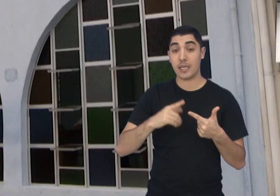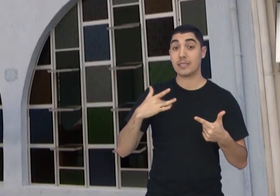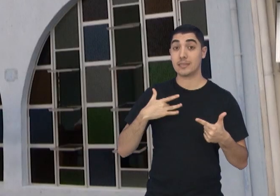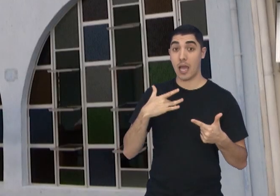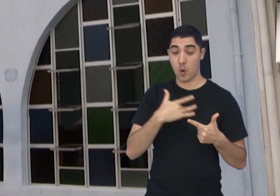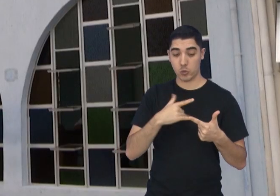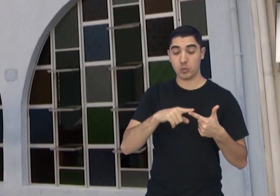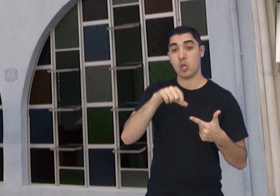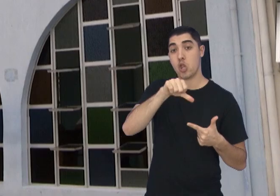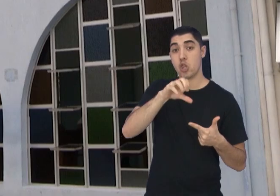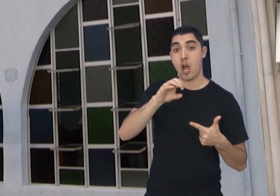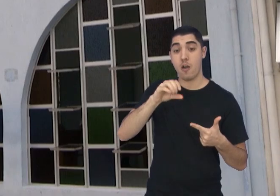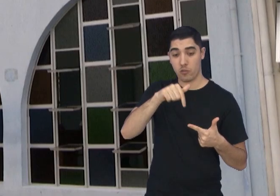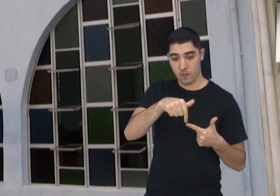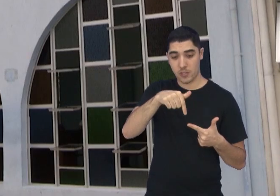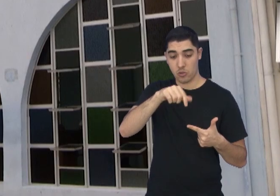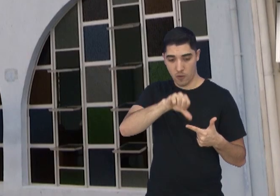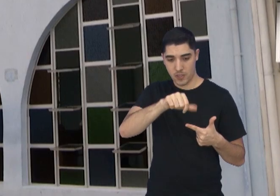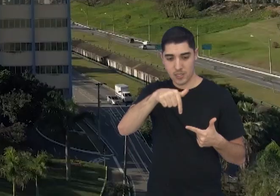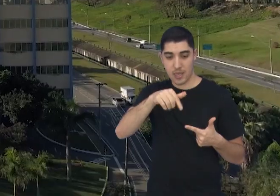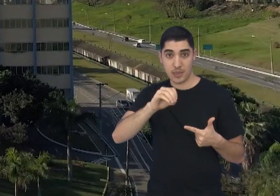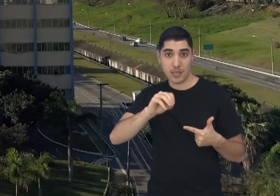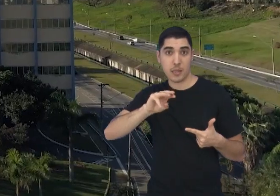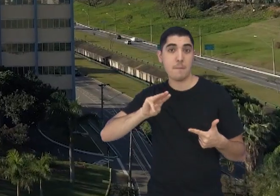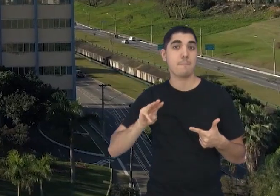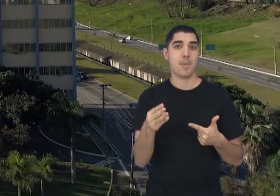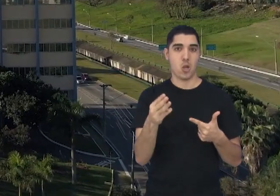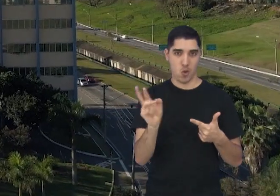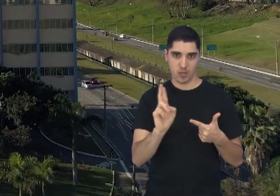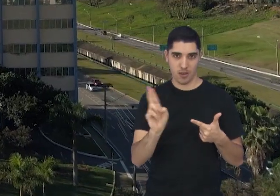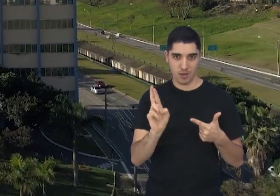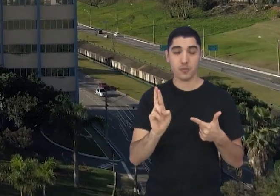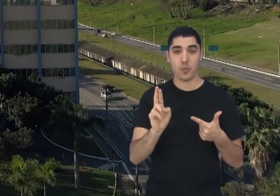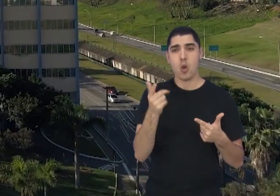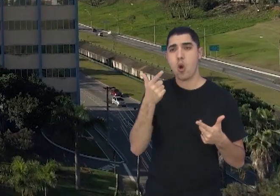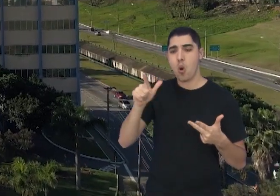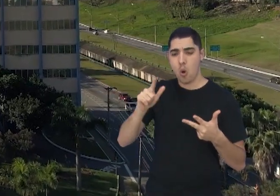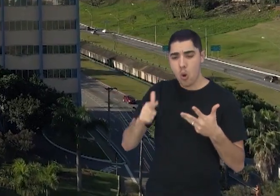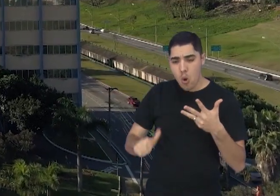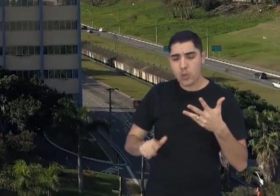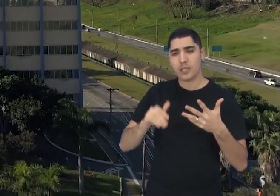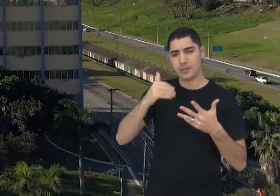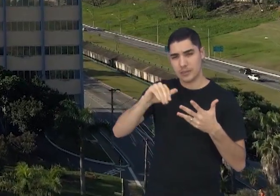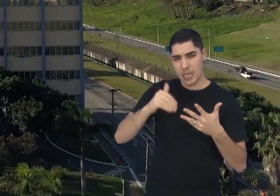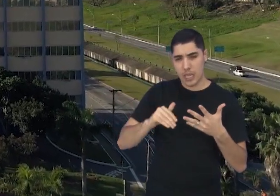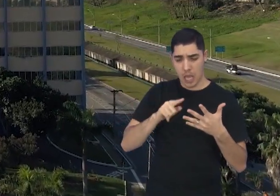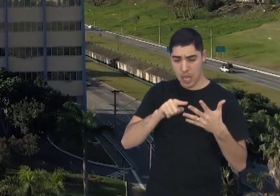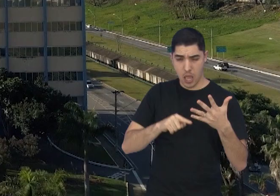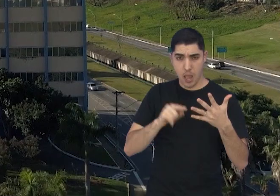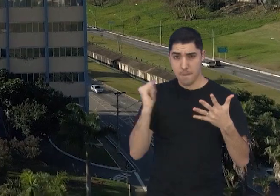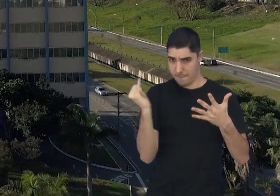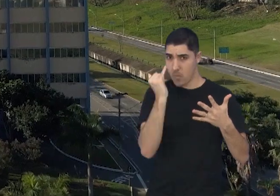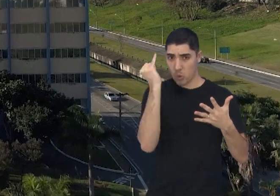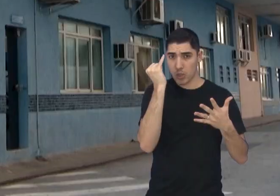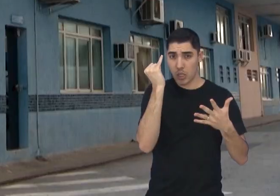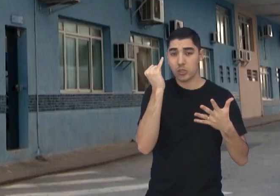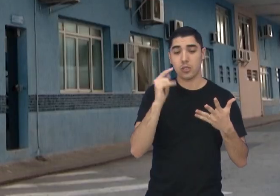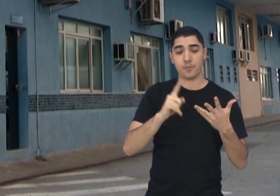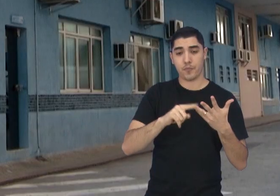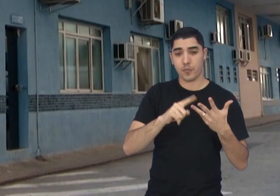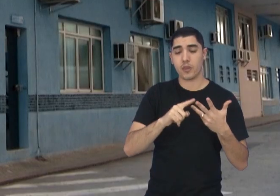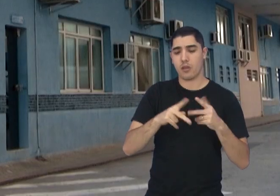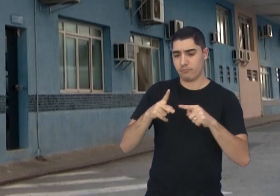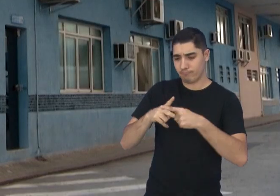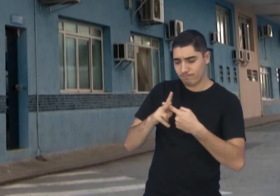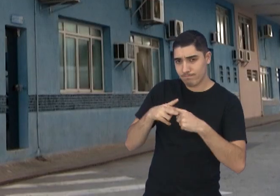com 973 milhões. Outras secretarias que estão entre as prioridades de investimento são